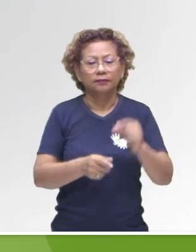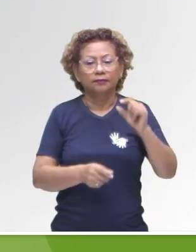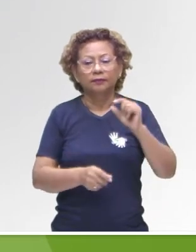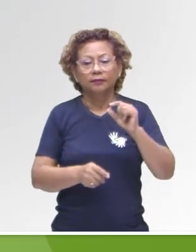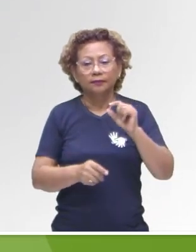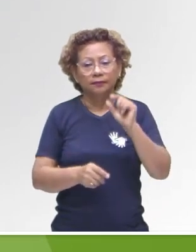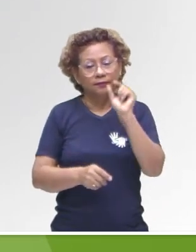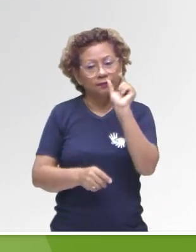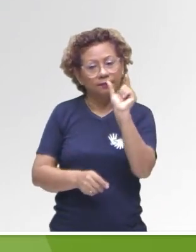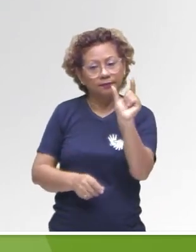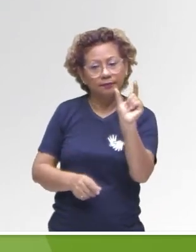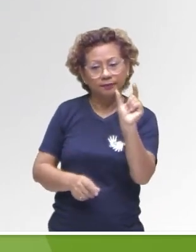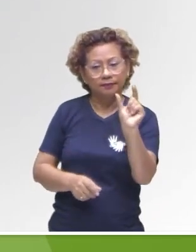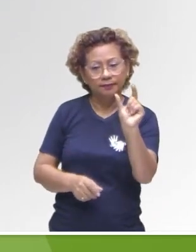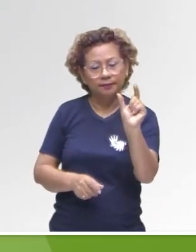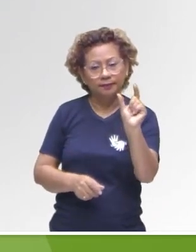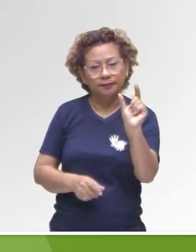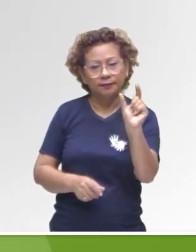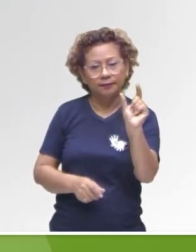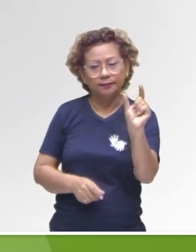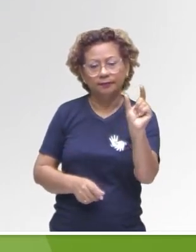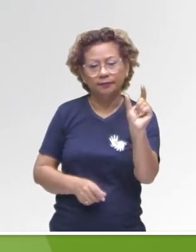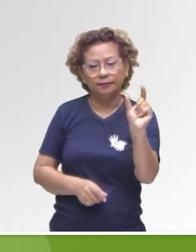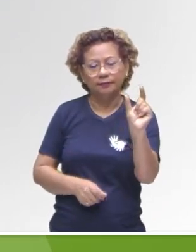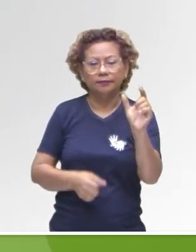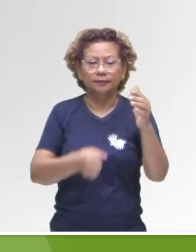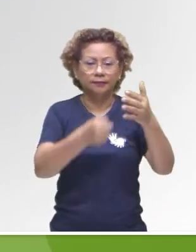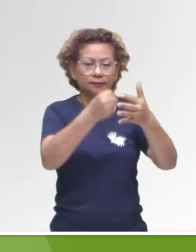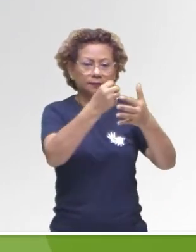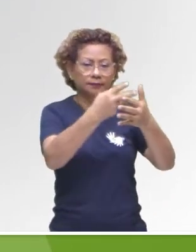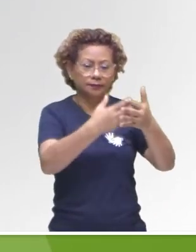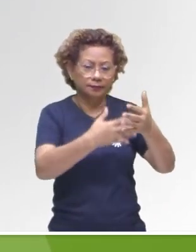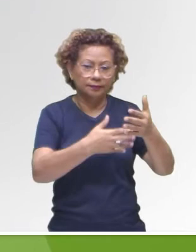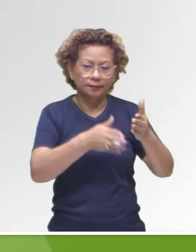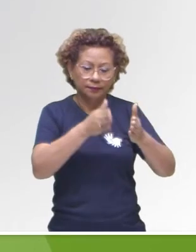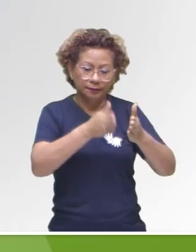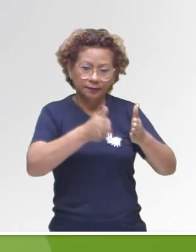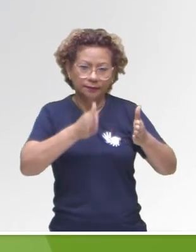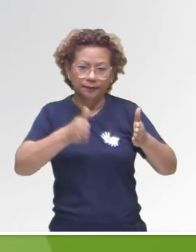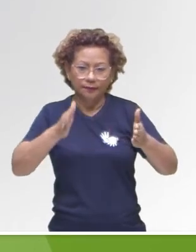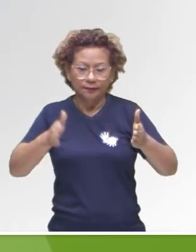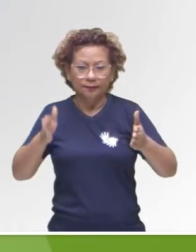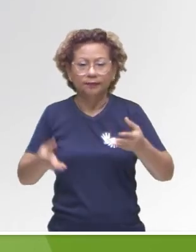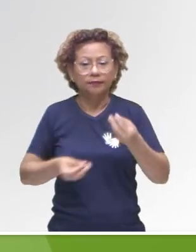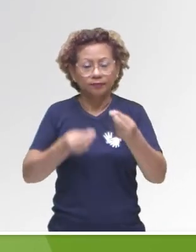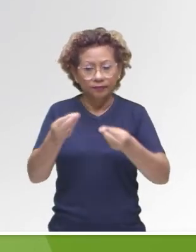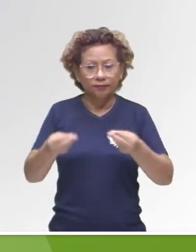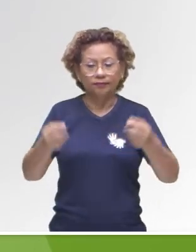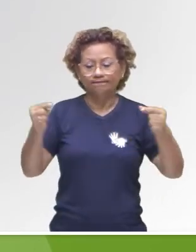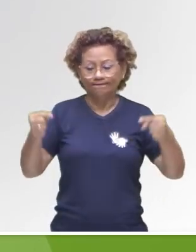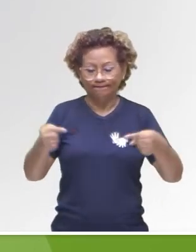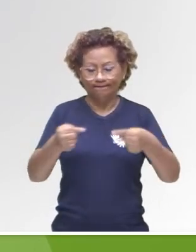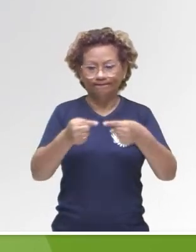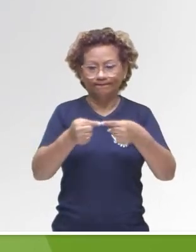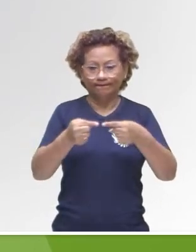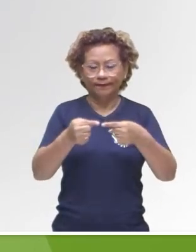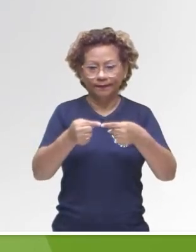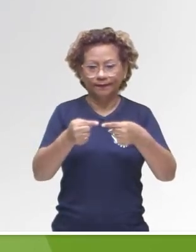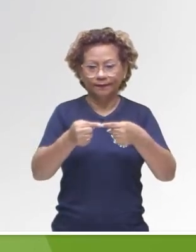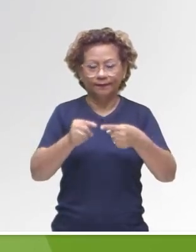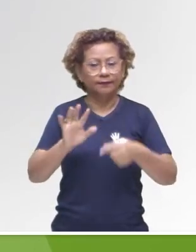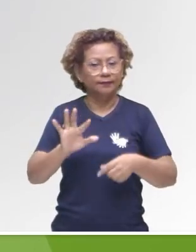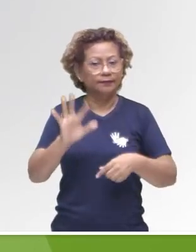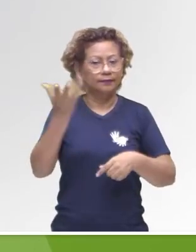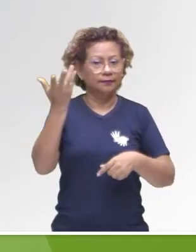características de uma associação em série. Primeiro eu mostrei para você como é o esquema da ligação, como é que a gente desenha uma